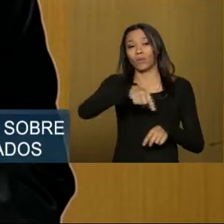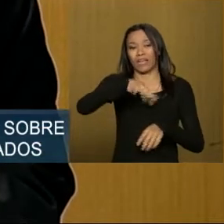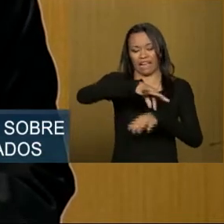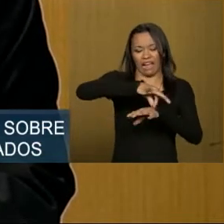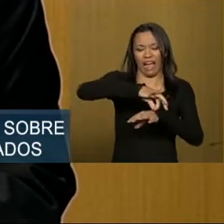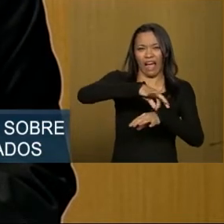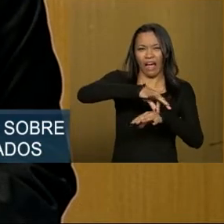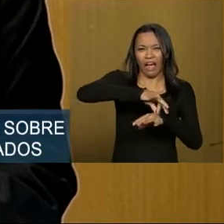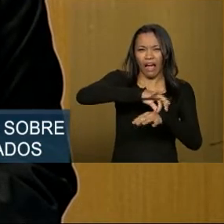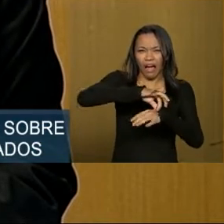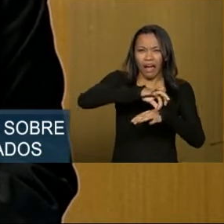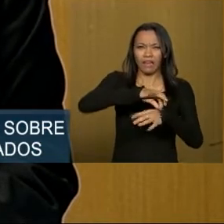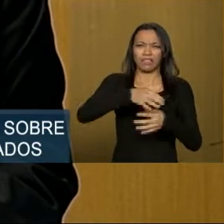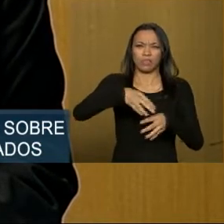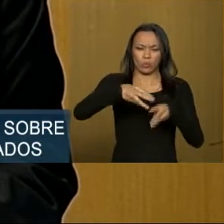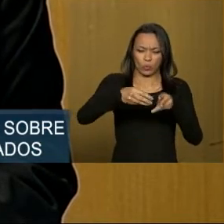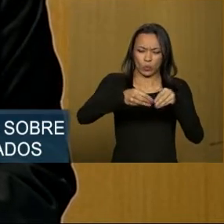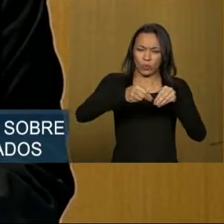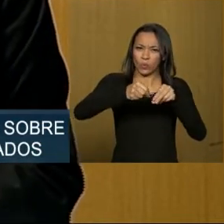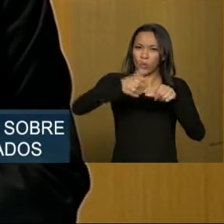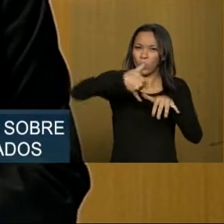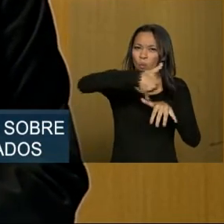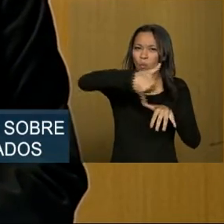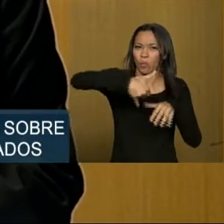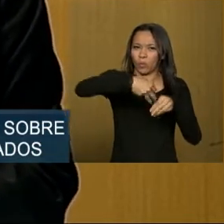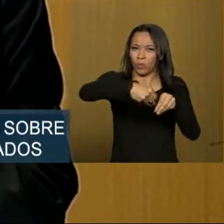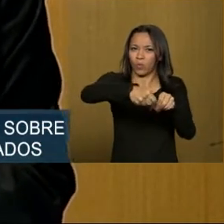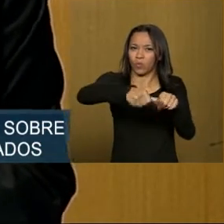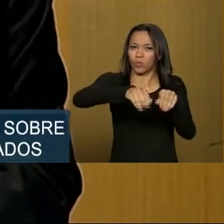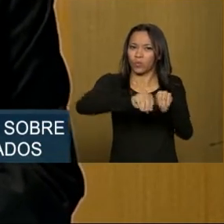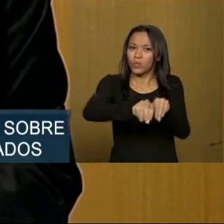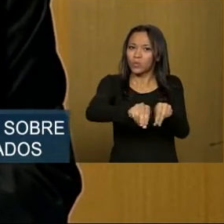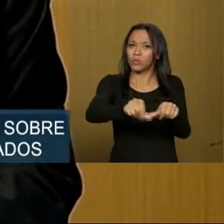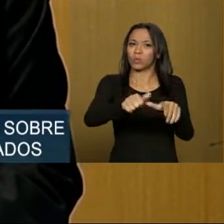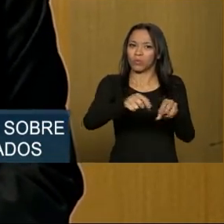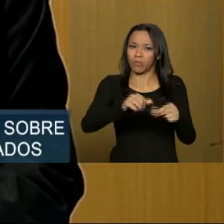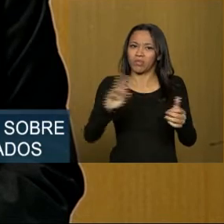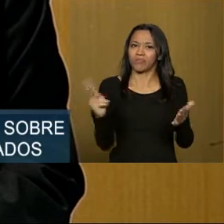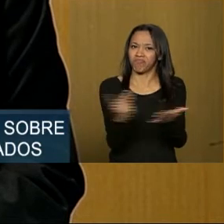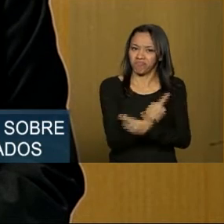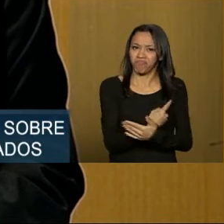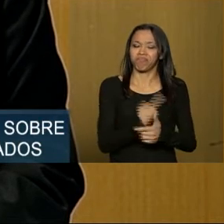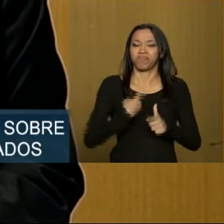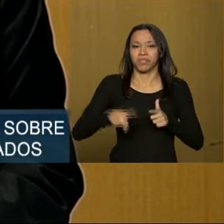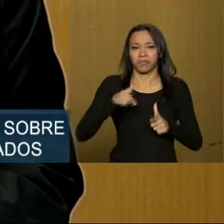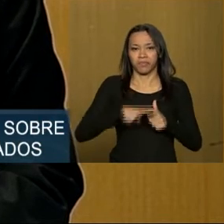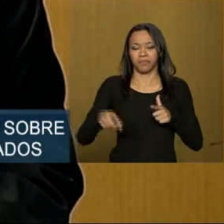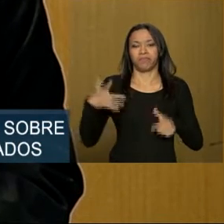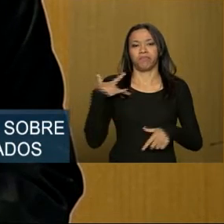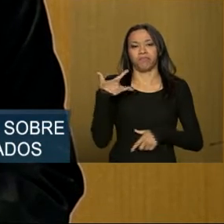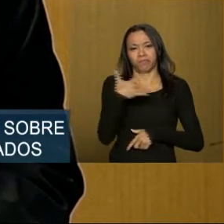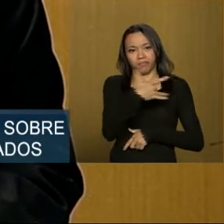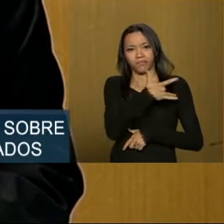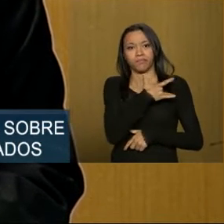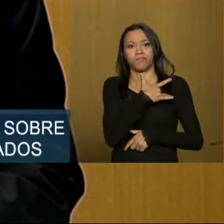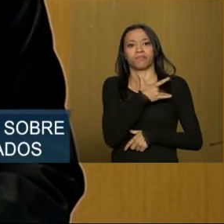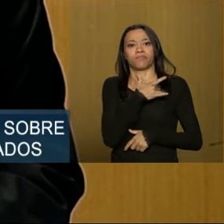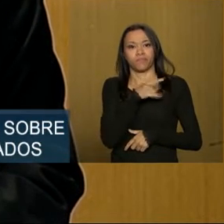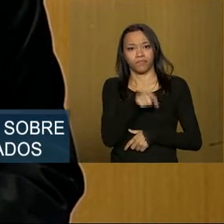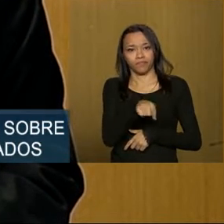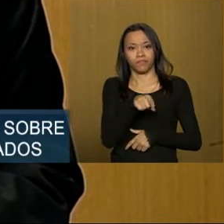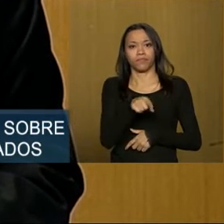com gorduras, né? Então, as gorduras, elas têm, do ponto de vista do adoecimento também, uma